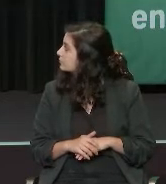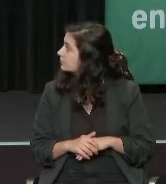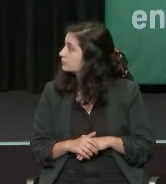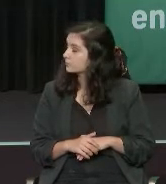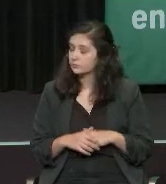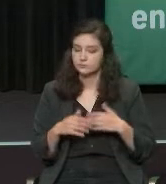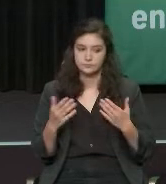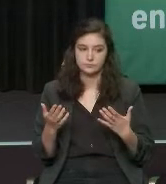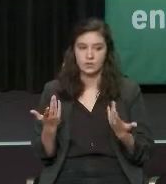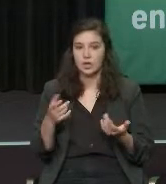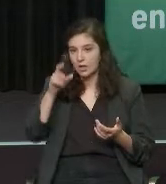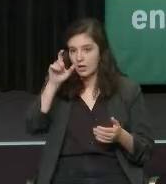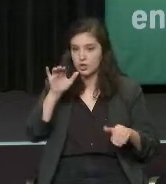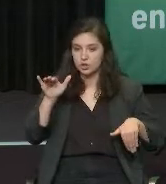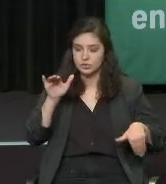a Agência